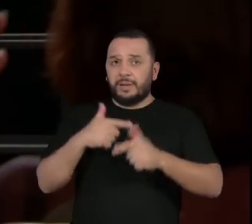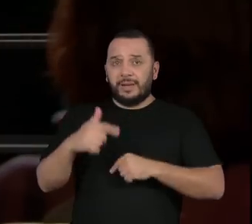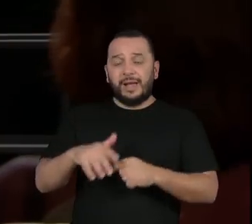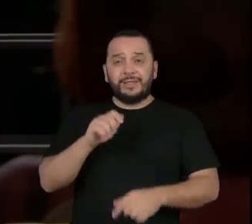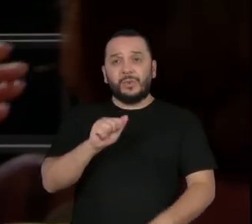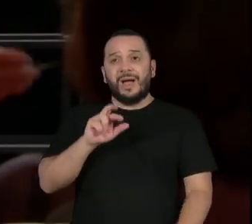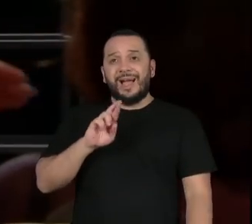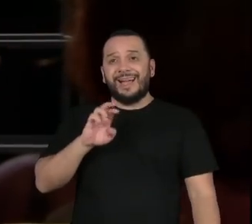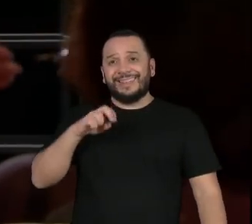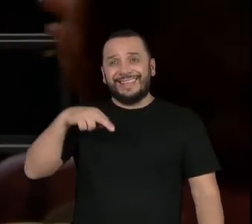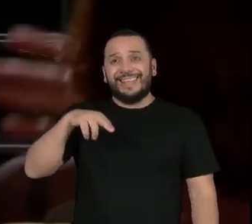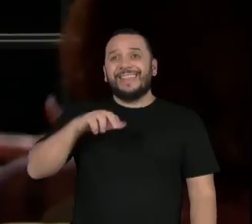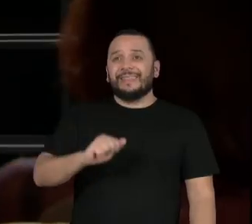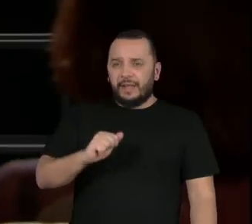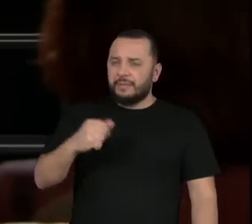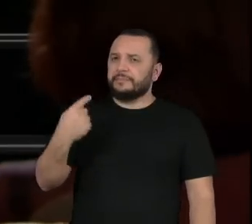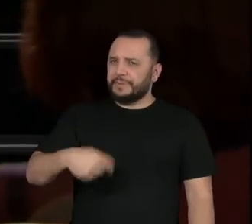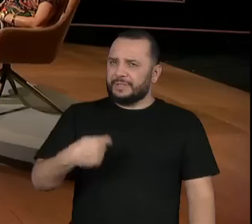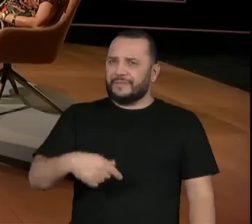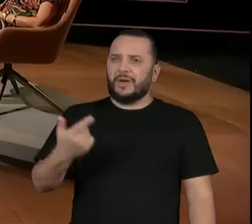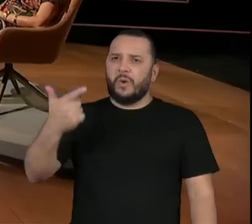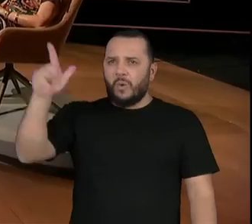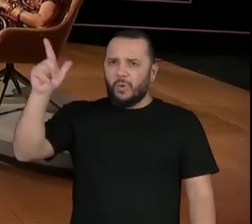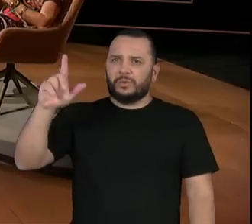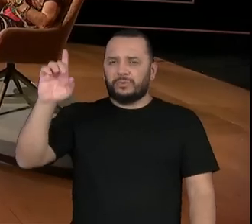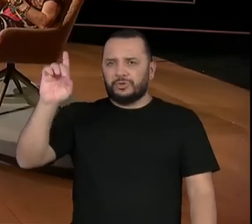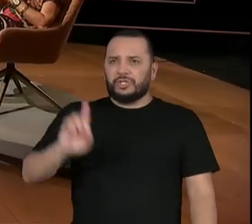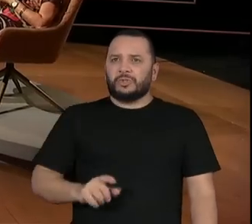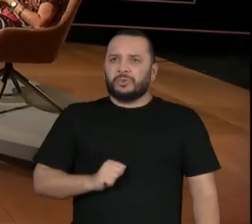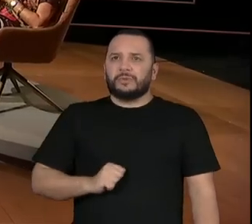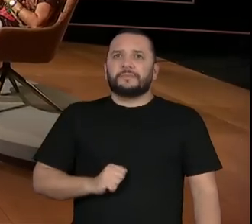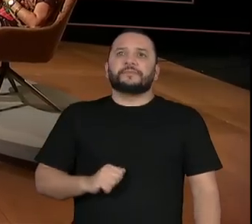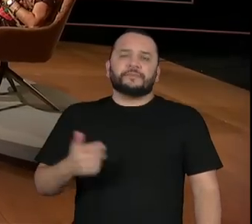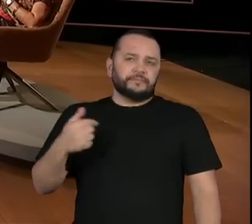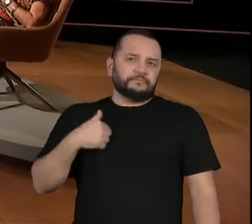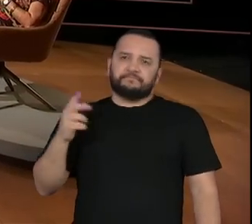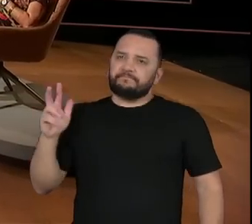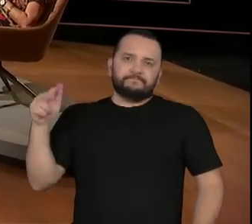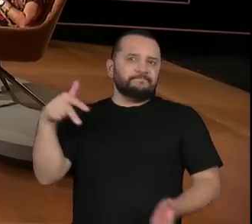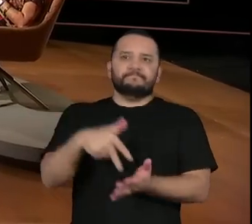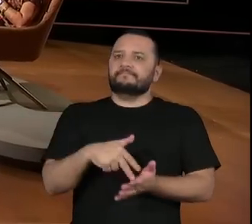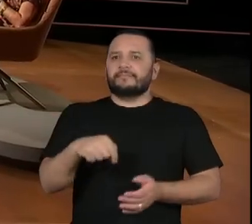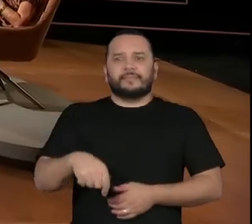aquela coisa, e precisava de um outro diretor. Aí chegamos em São Paulo,